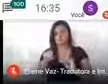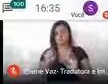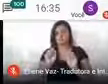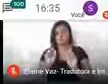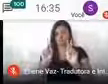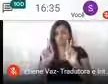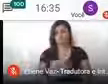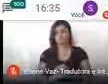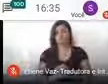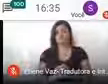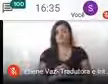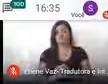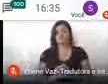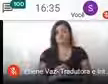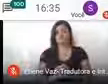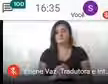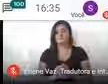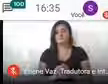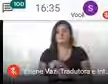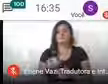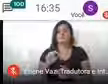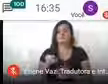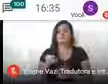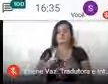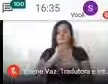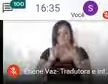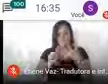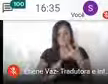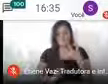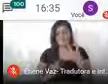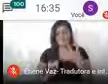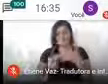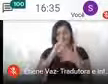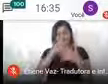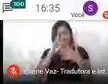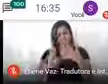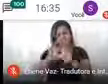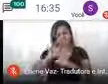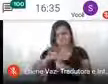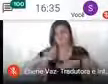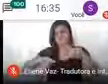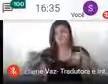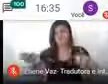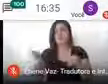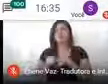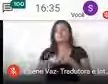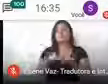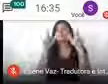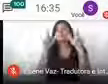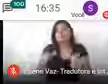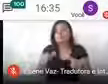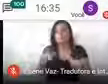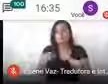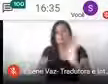variação espacial e geográfica, que é importantíssima para a compreensão do funcionamento de uma língua.